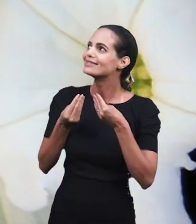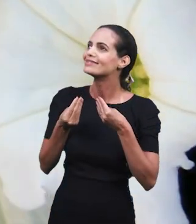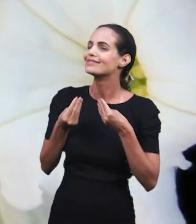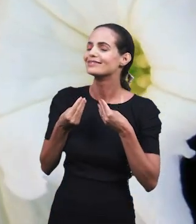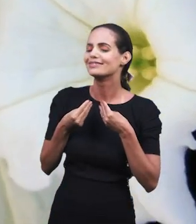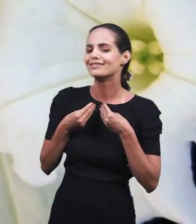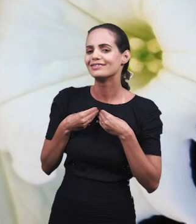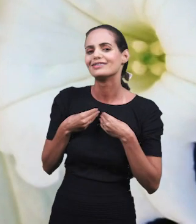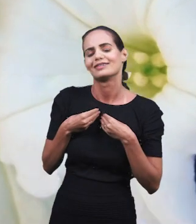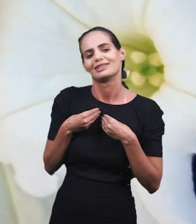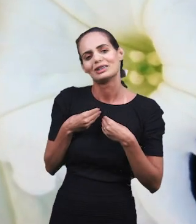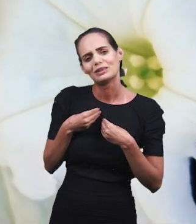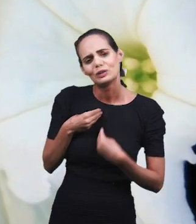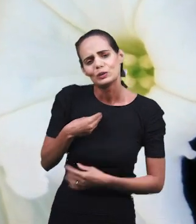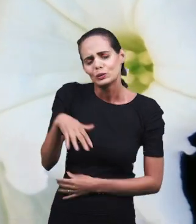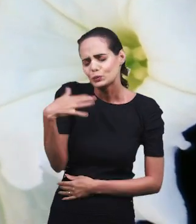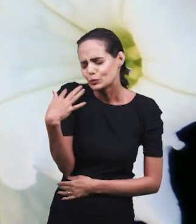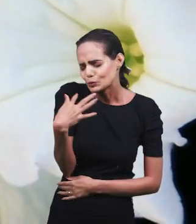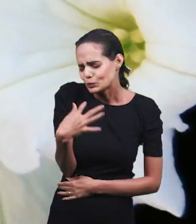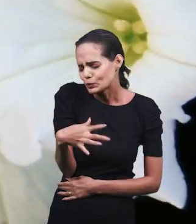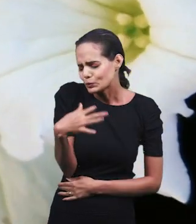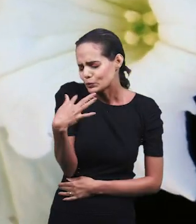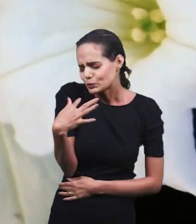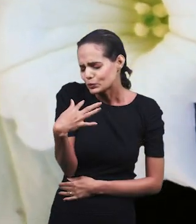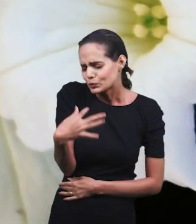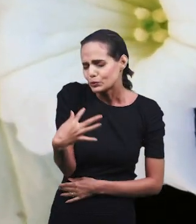deu, nossas dores consigo